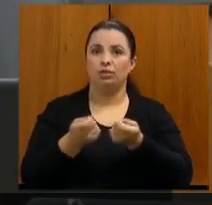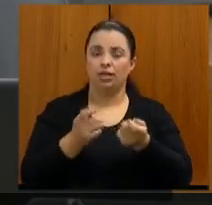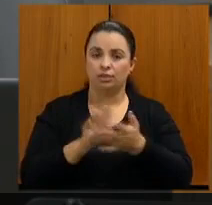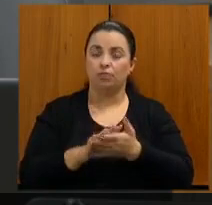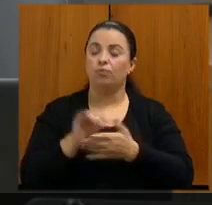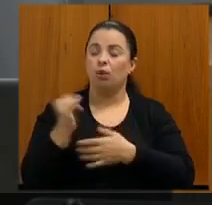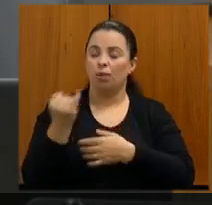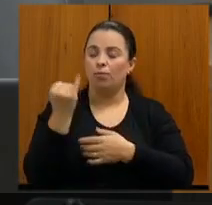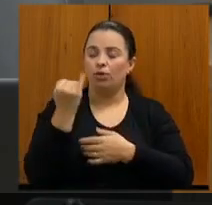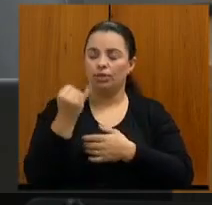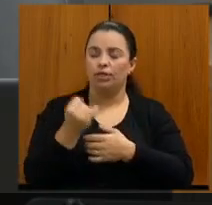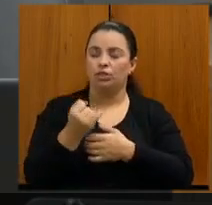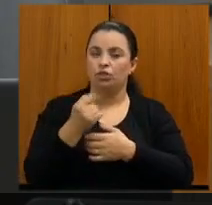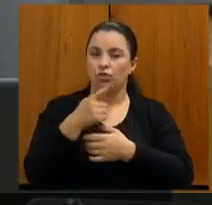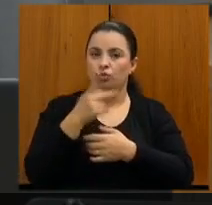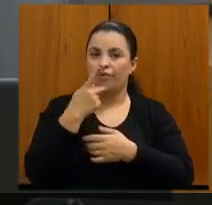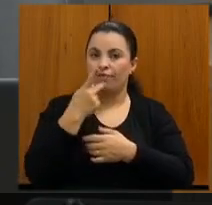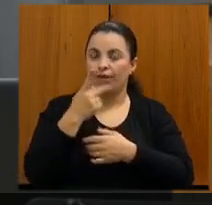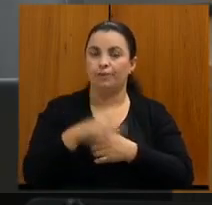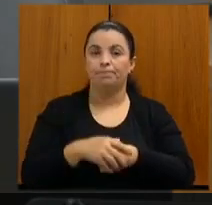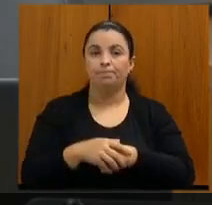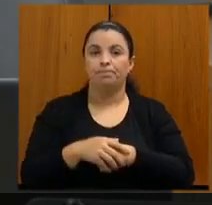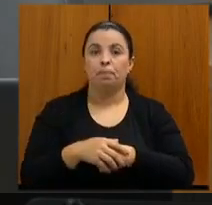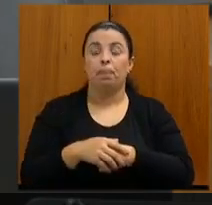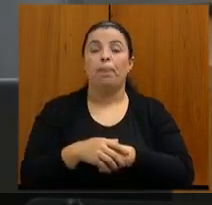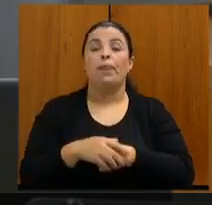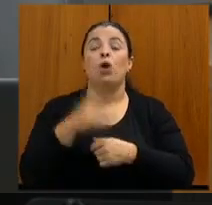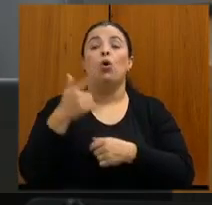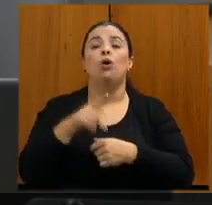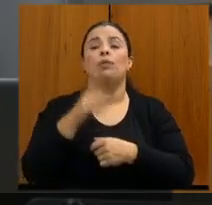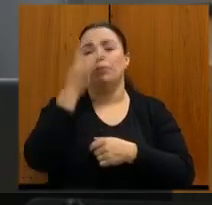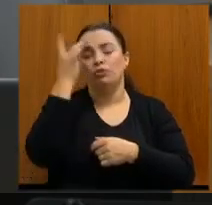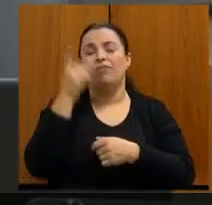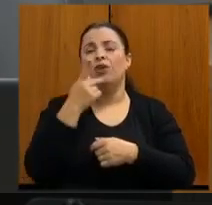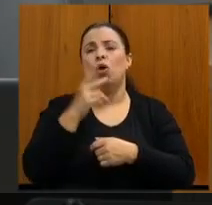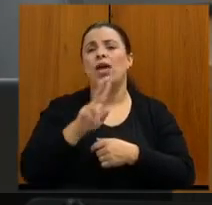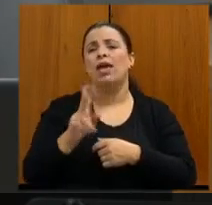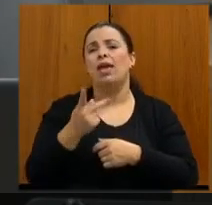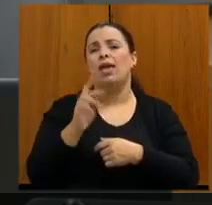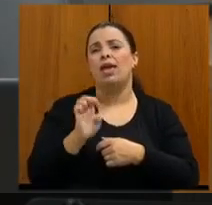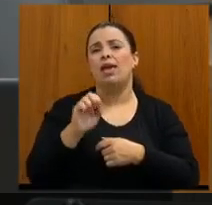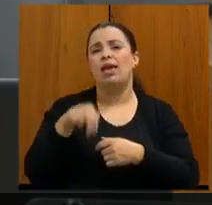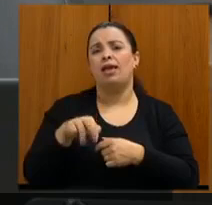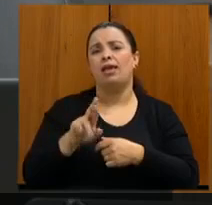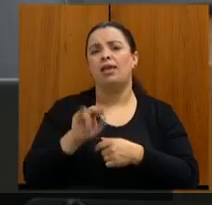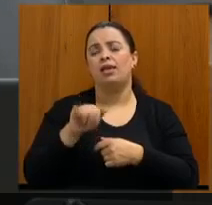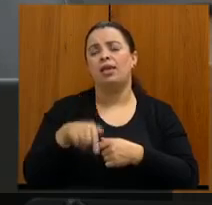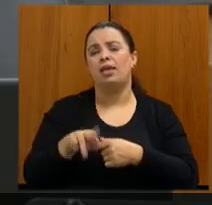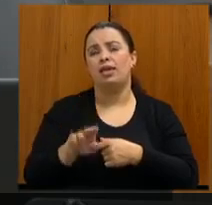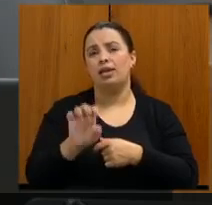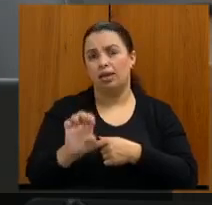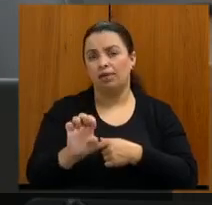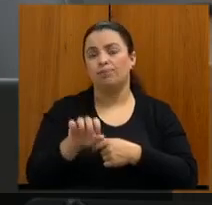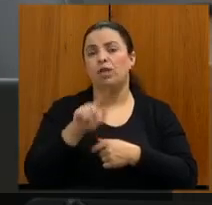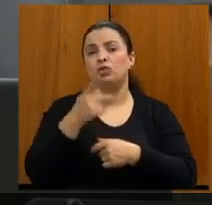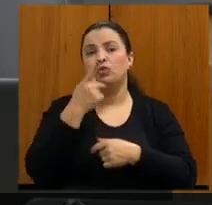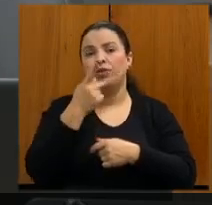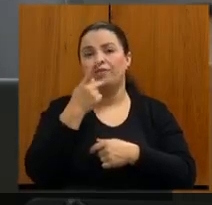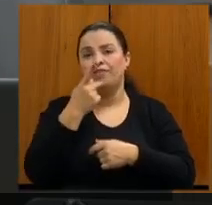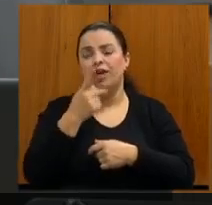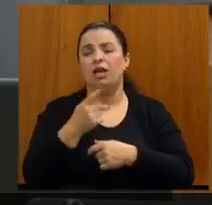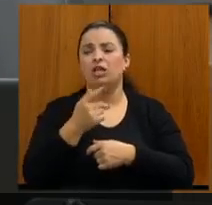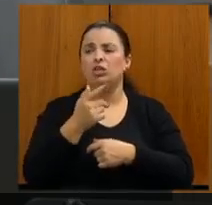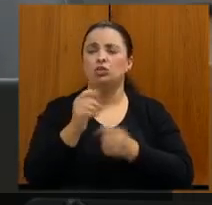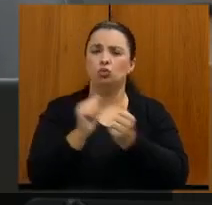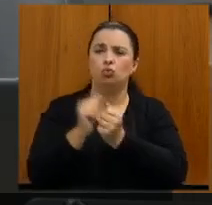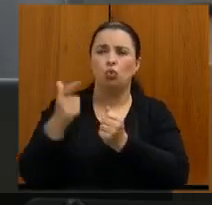importante observação daí Henrique do que você trouxe também né aí eu vou pegar um pouco a sua fala junto com